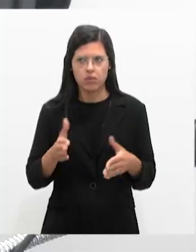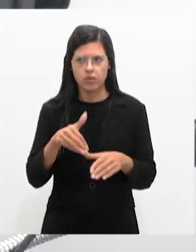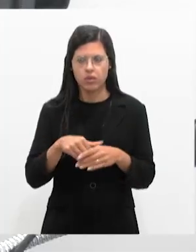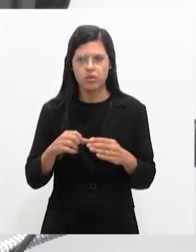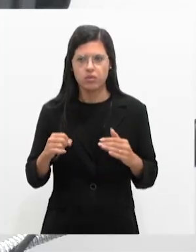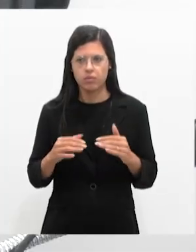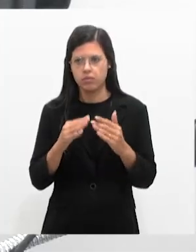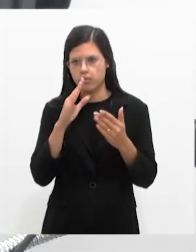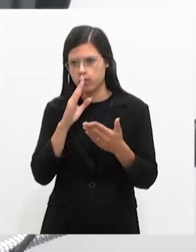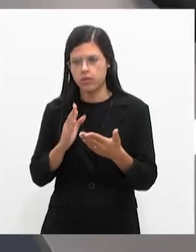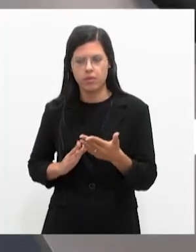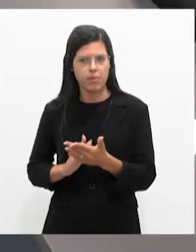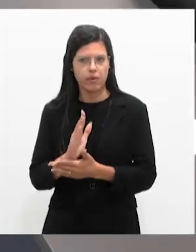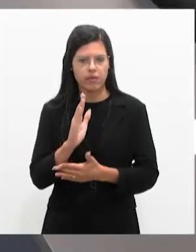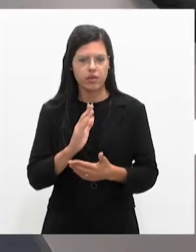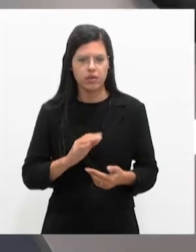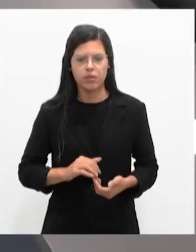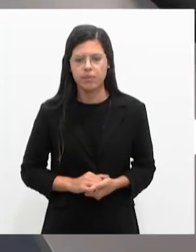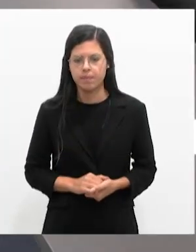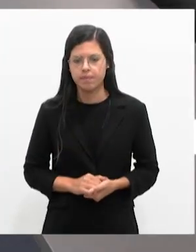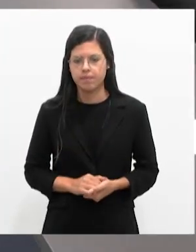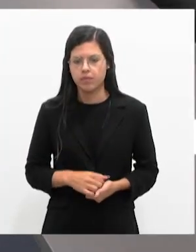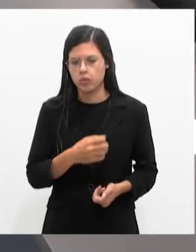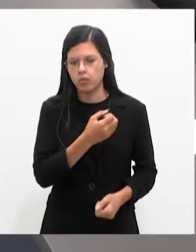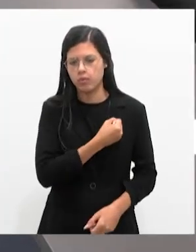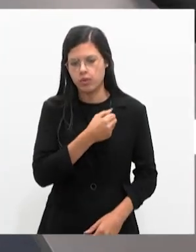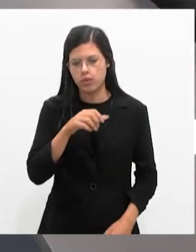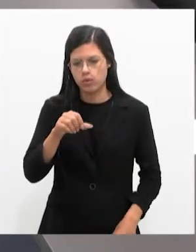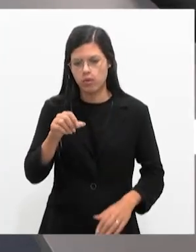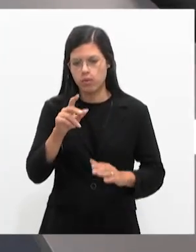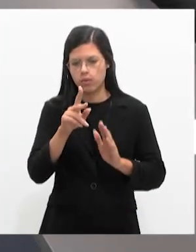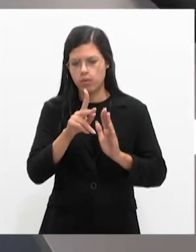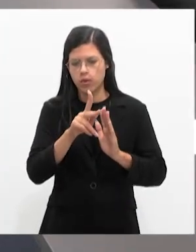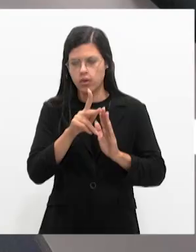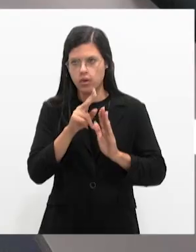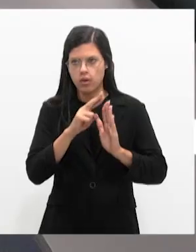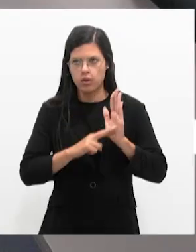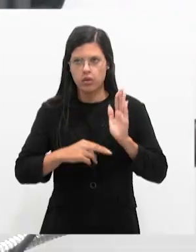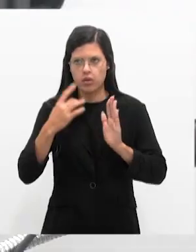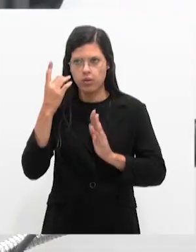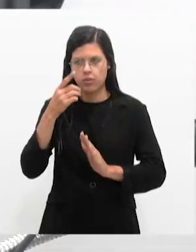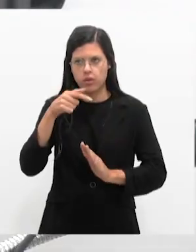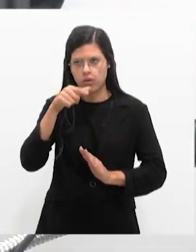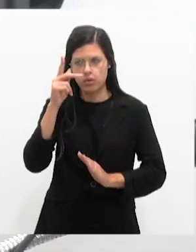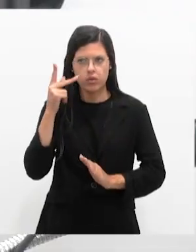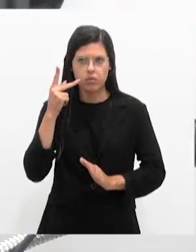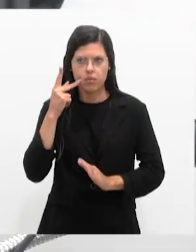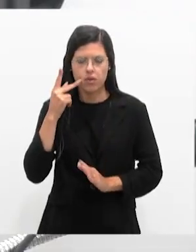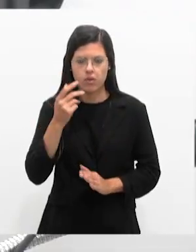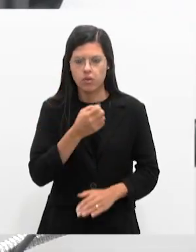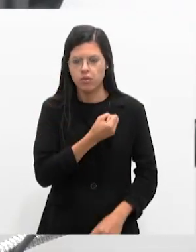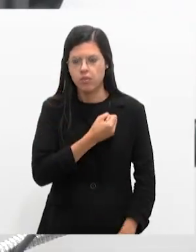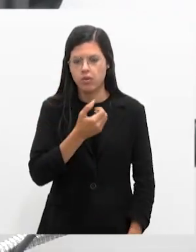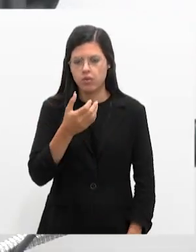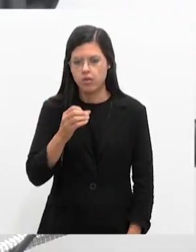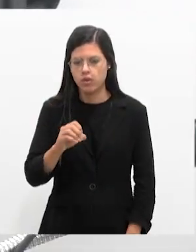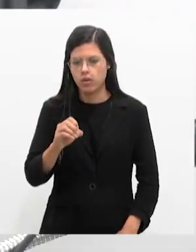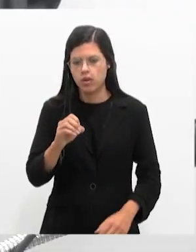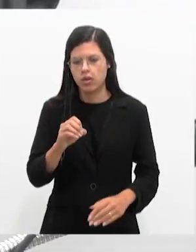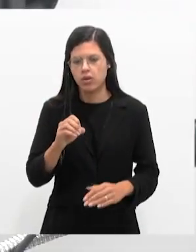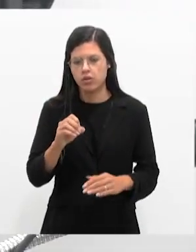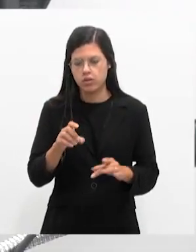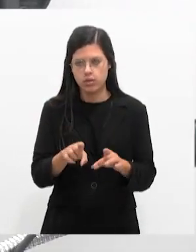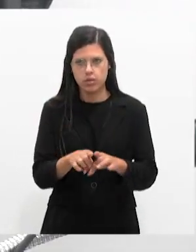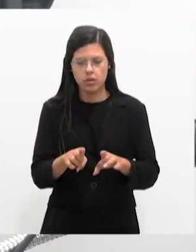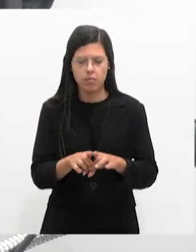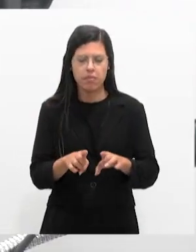que aprovam permaneçam como estão, aprovado. Item 9 da pauta é relatoria do deputado Luiz Paulo. Item 10 da pauta, relatoria do deputado